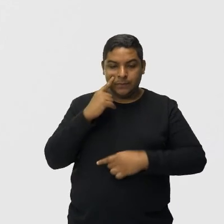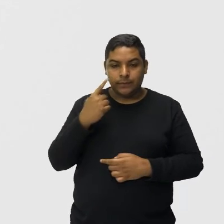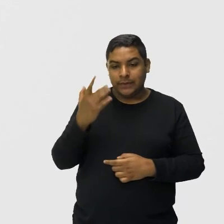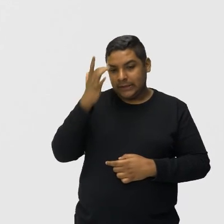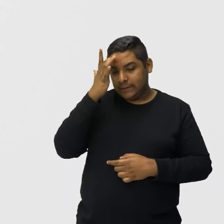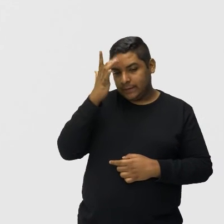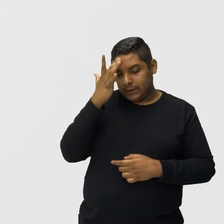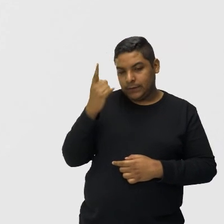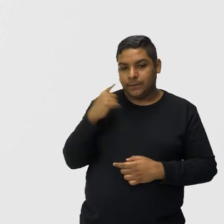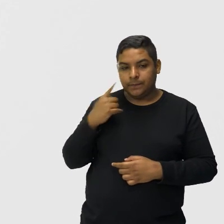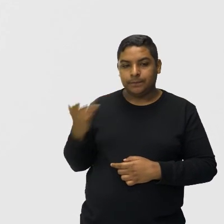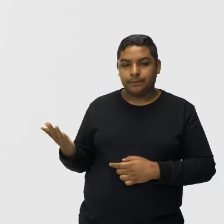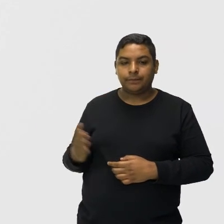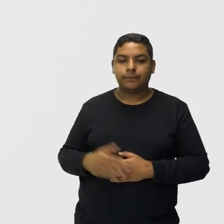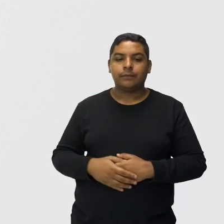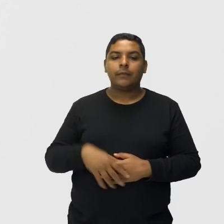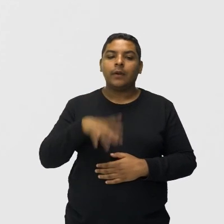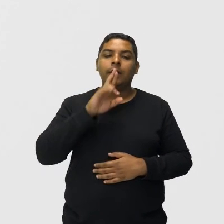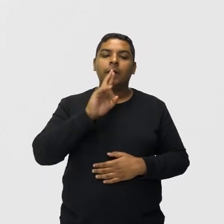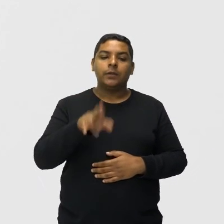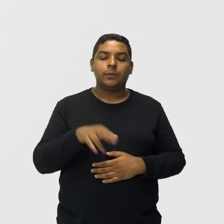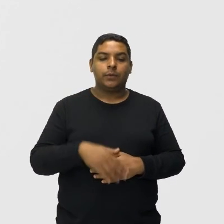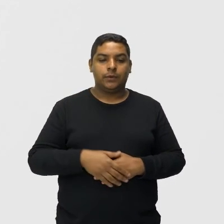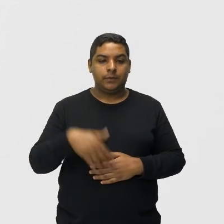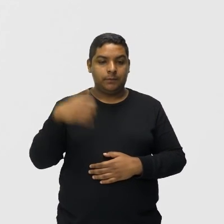nossas respostas na primeira questão.